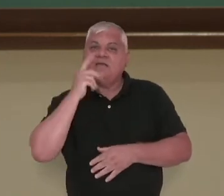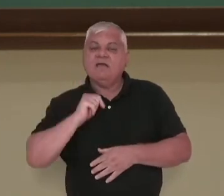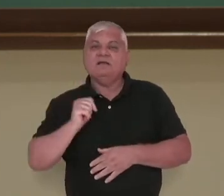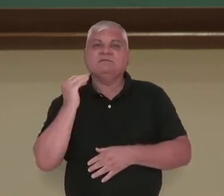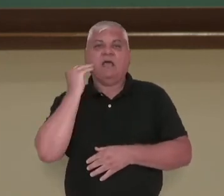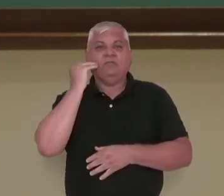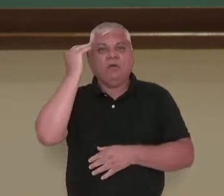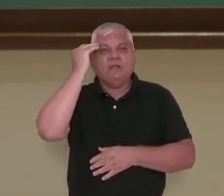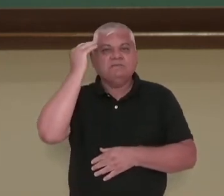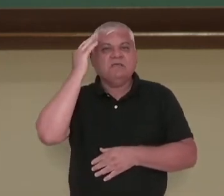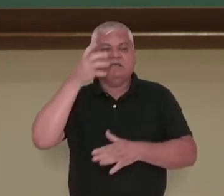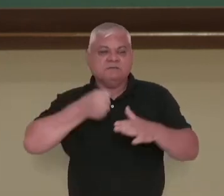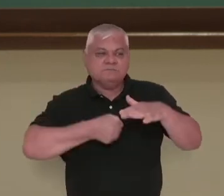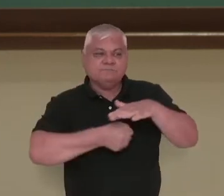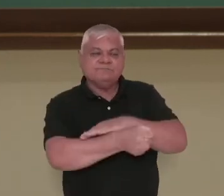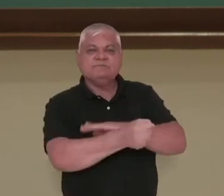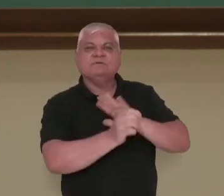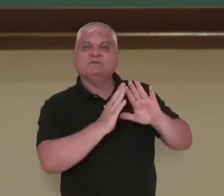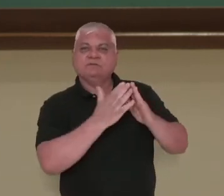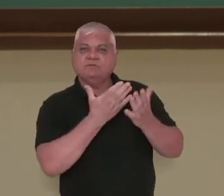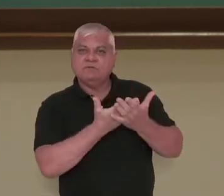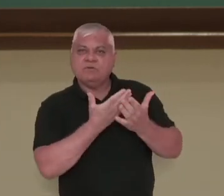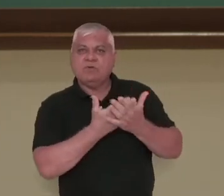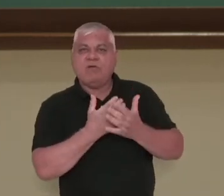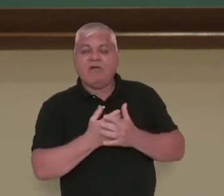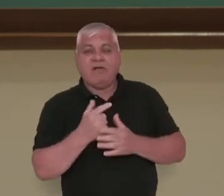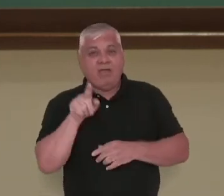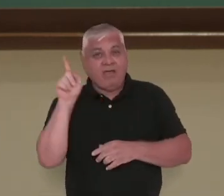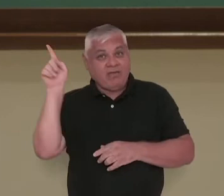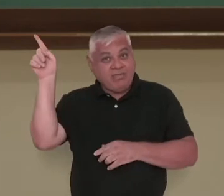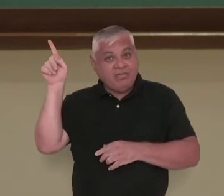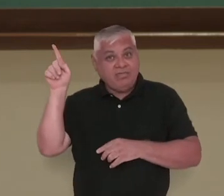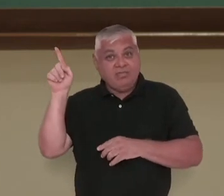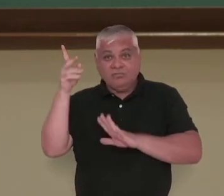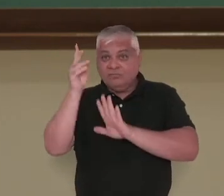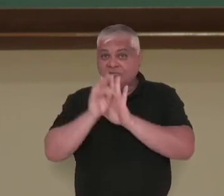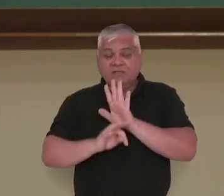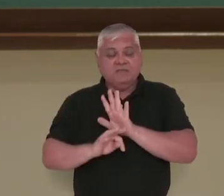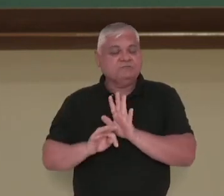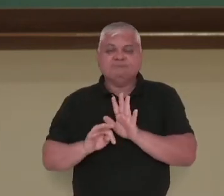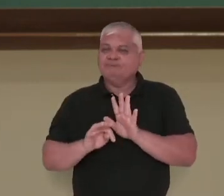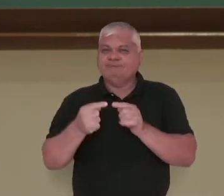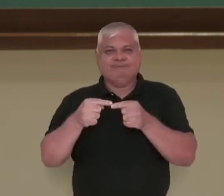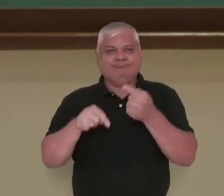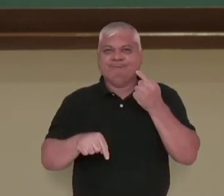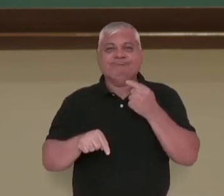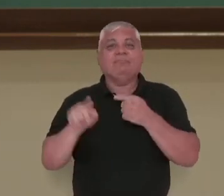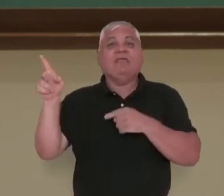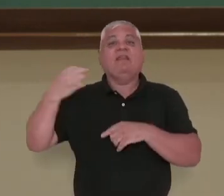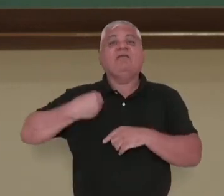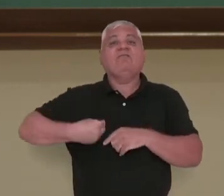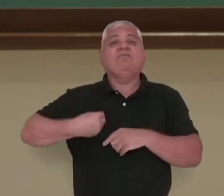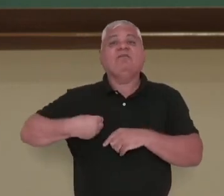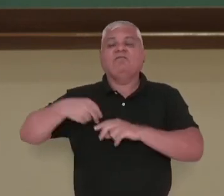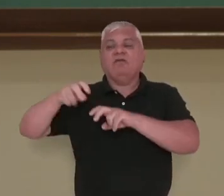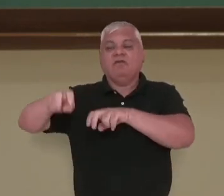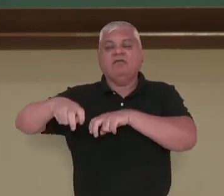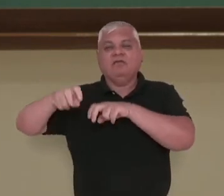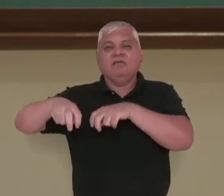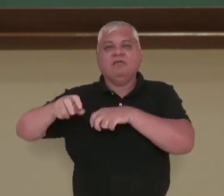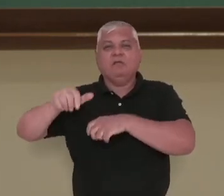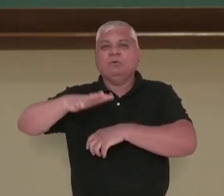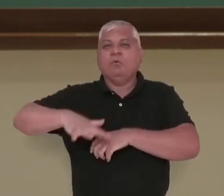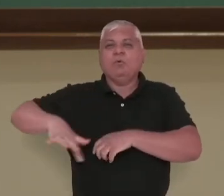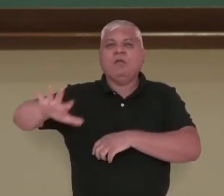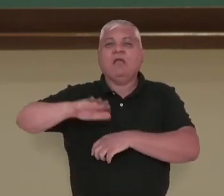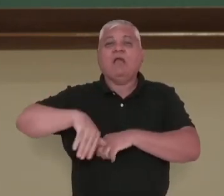estejam frequentando a escola, não se cumpriu, né? Então, ele vivia no campo, Lá provavelmente as escolas eram distantes,